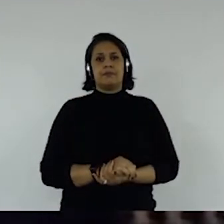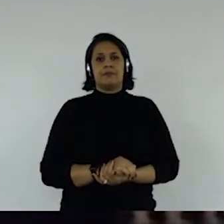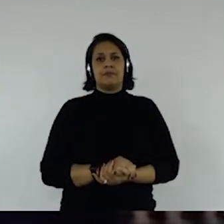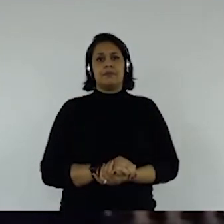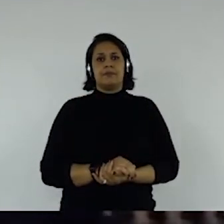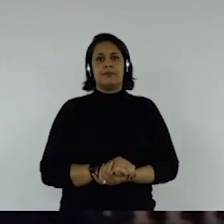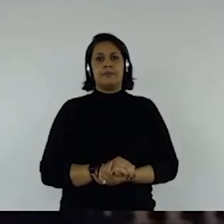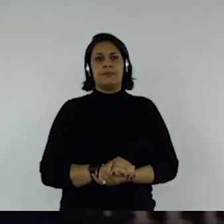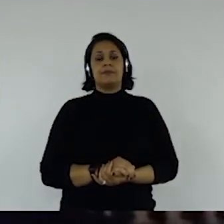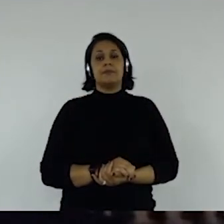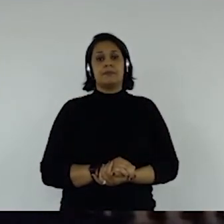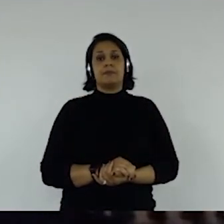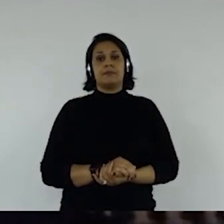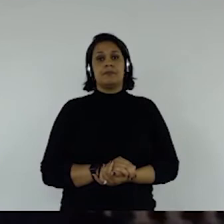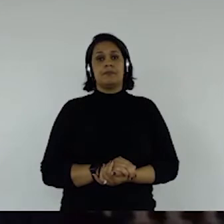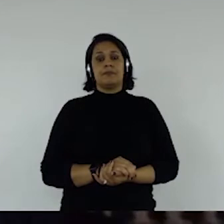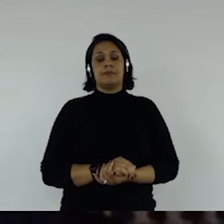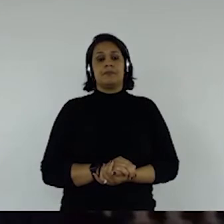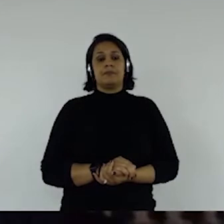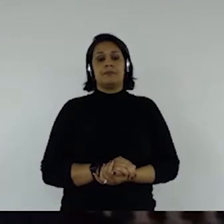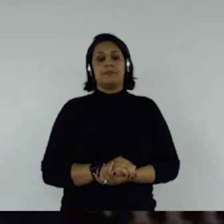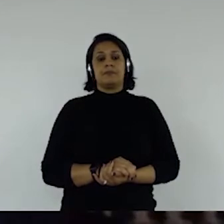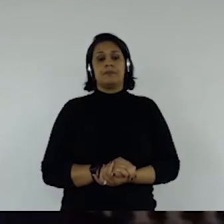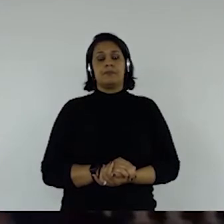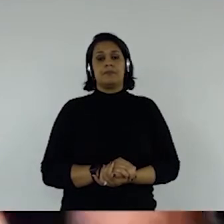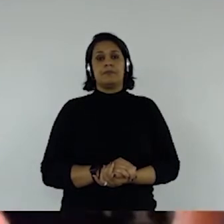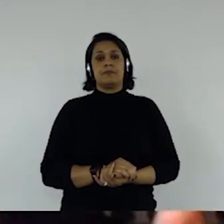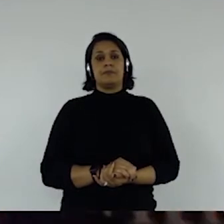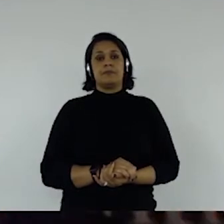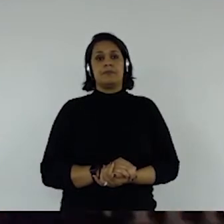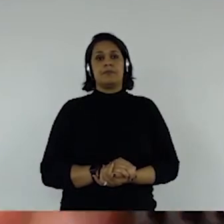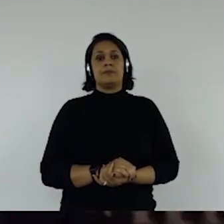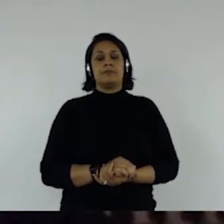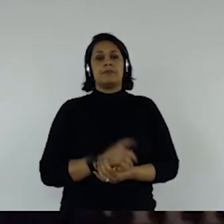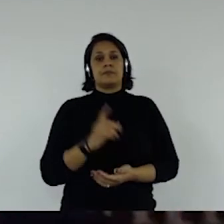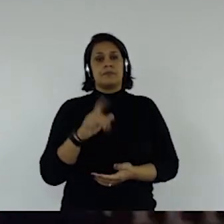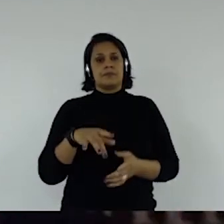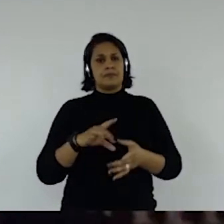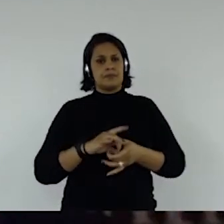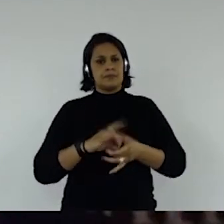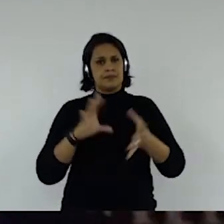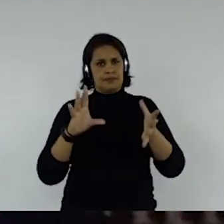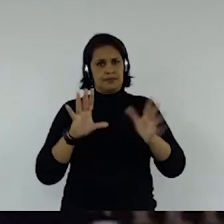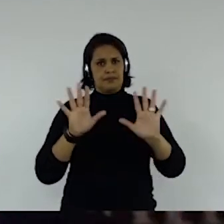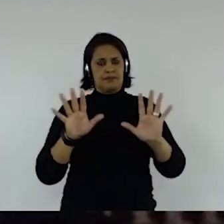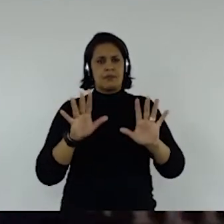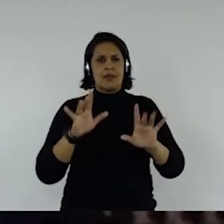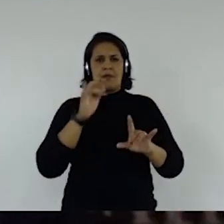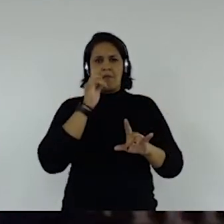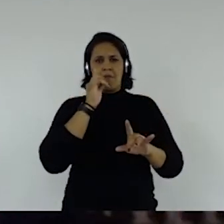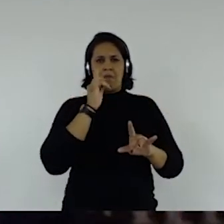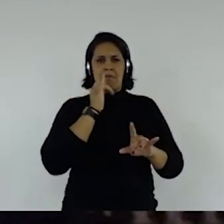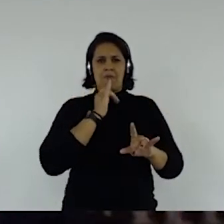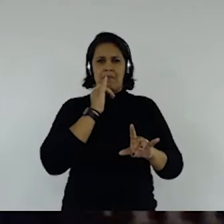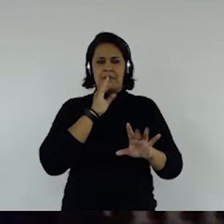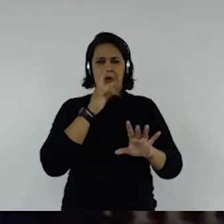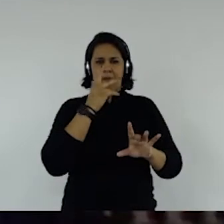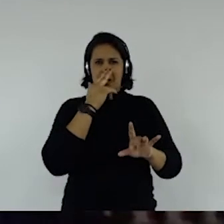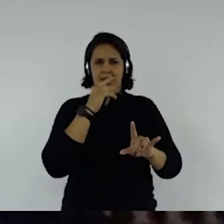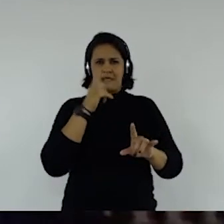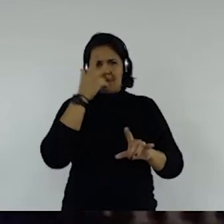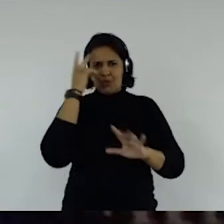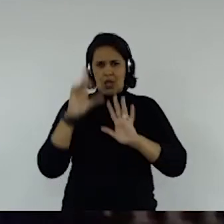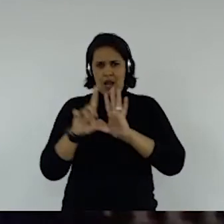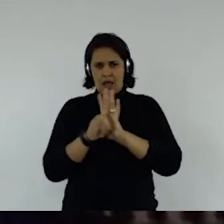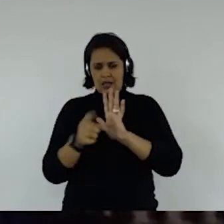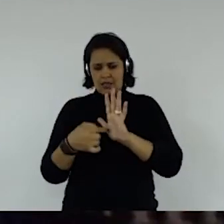da liberdade, né? É curioso que parece que é uma maldição, porque vem o legislador e diz, olha, você